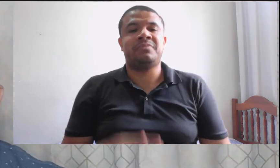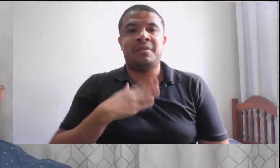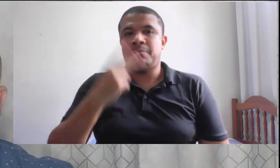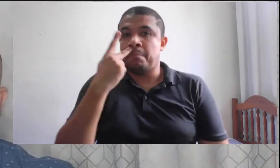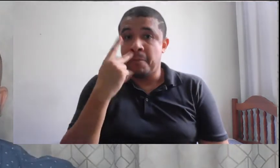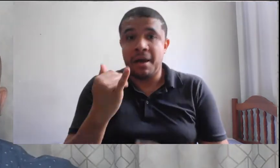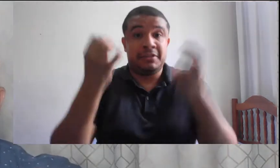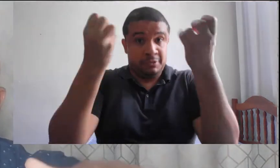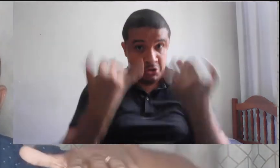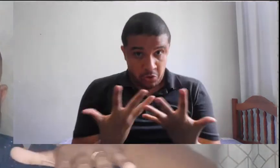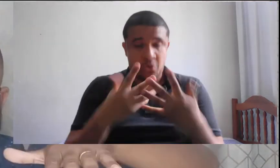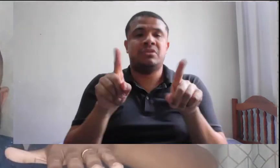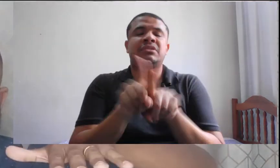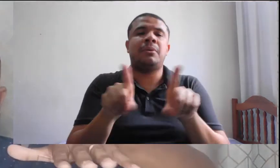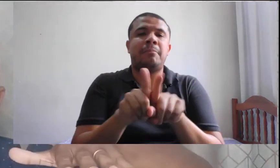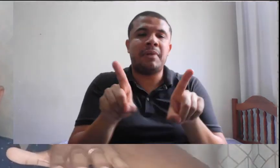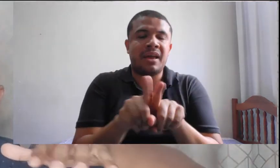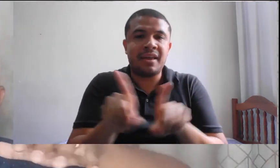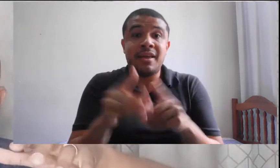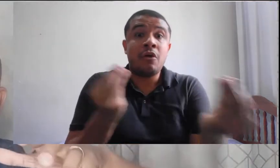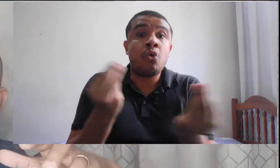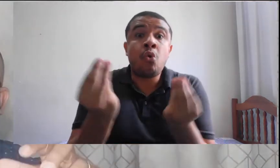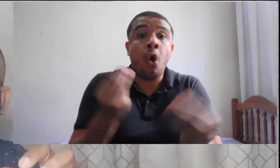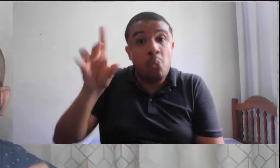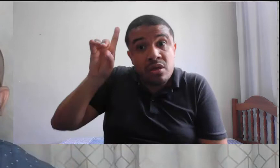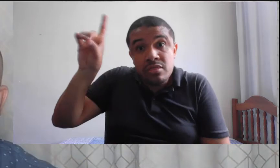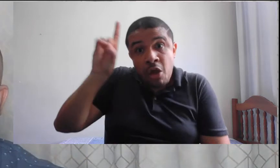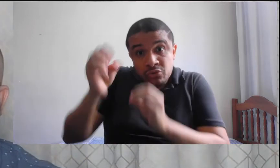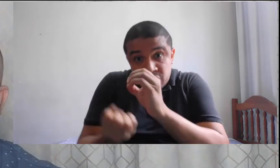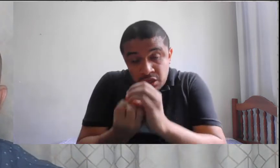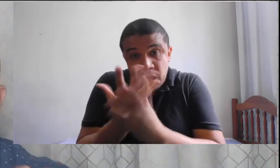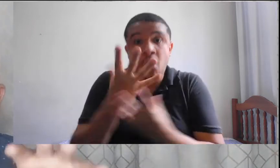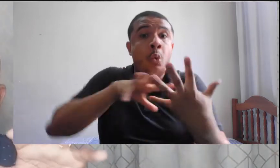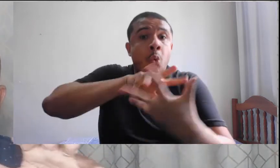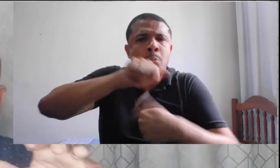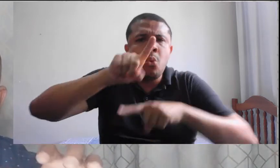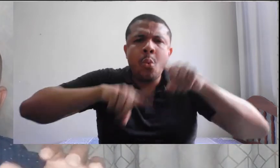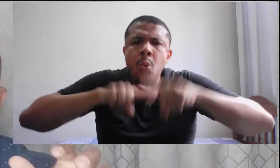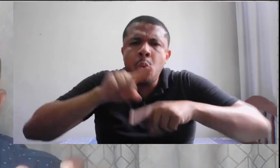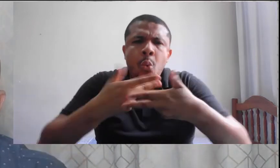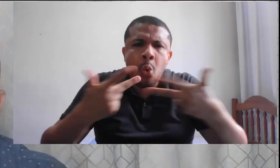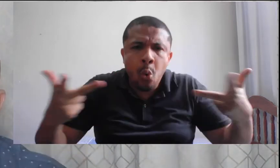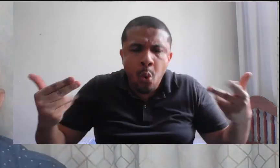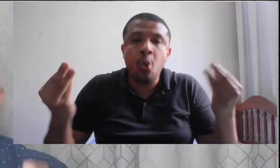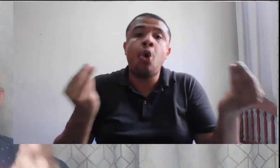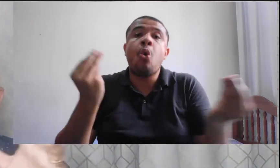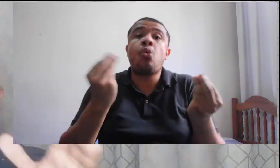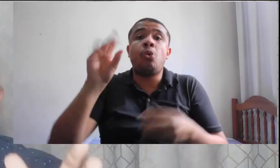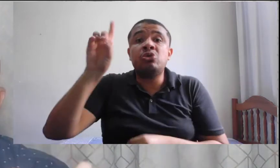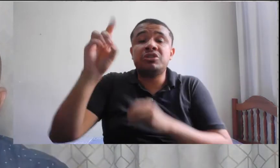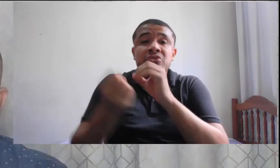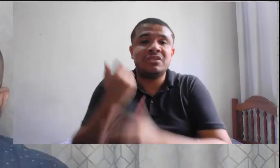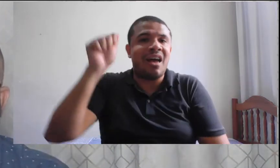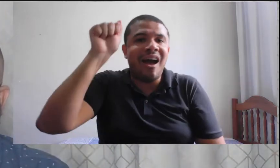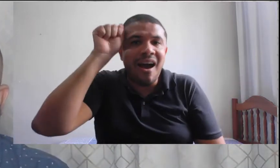E meu pai contava como é que Deus criou o mundo, como é que as coisas foram criadas, como é que Deus